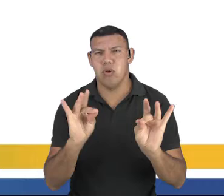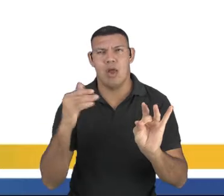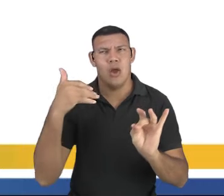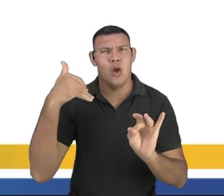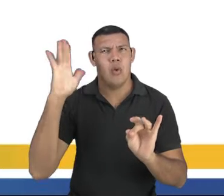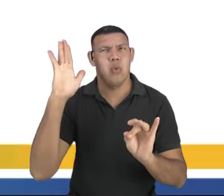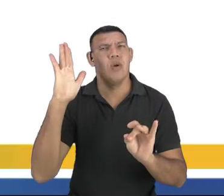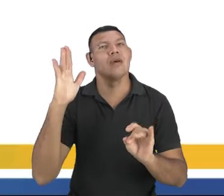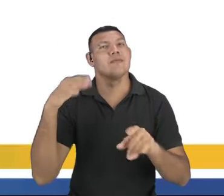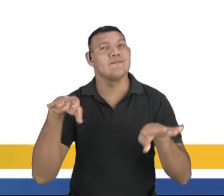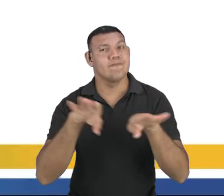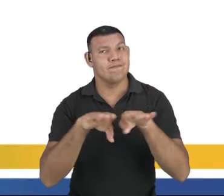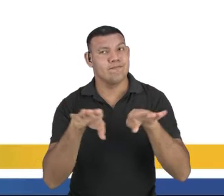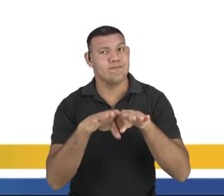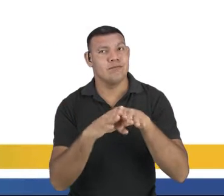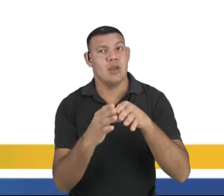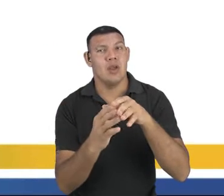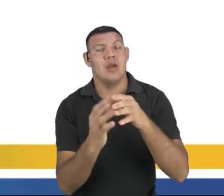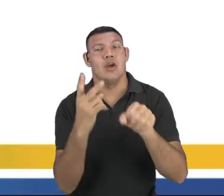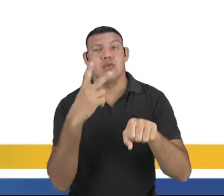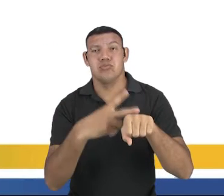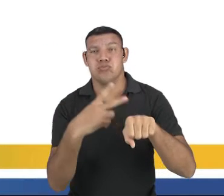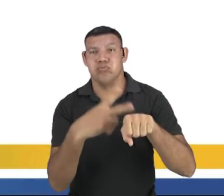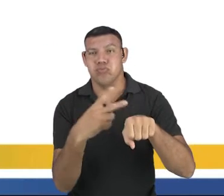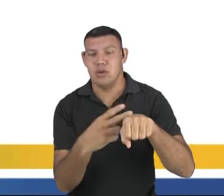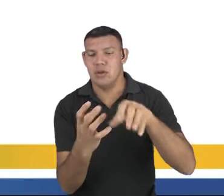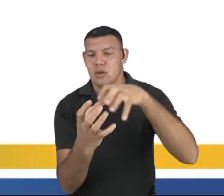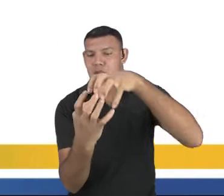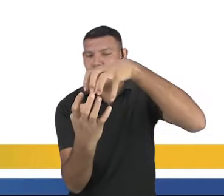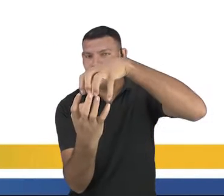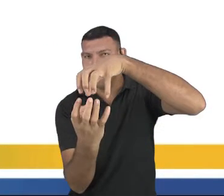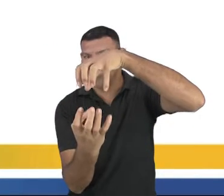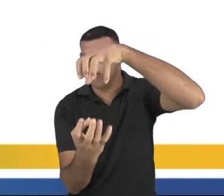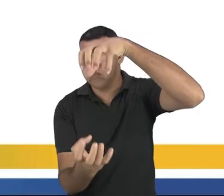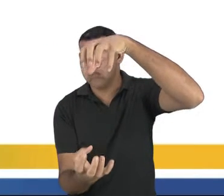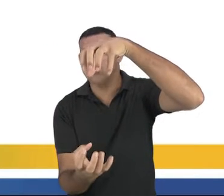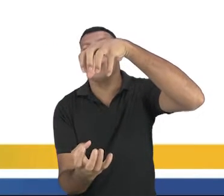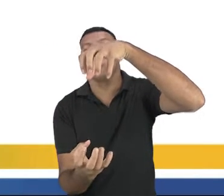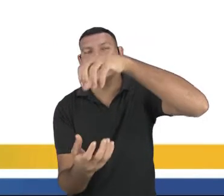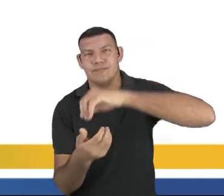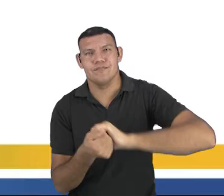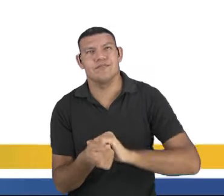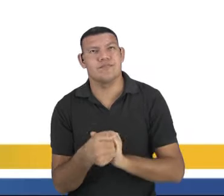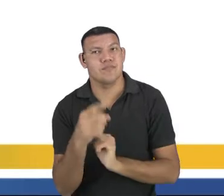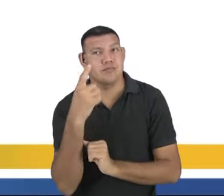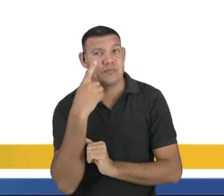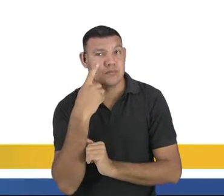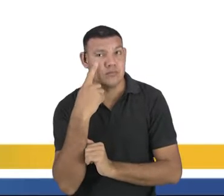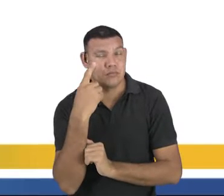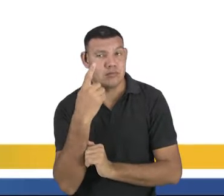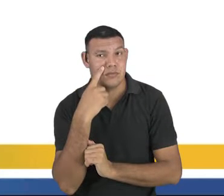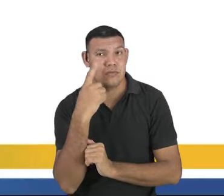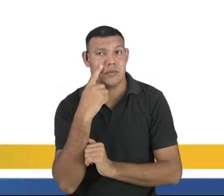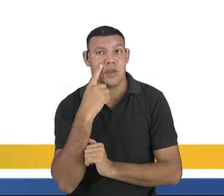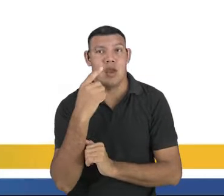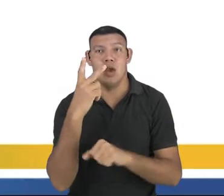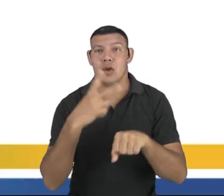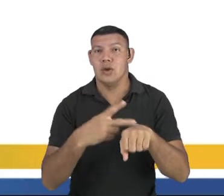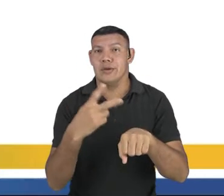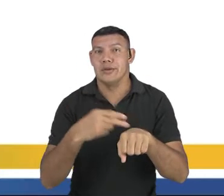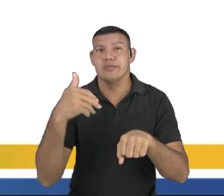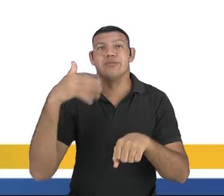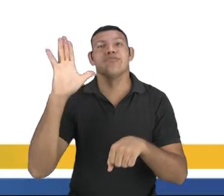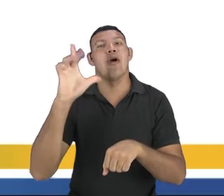essa outra dilatação aqui, que seria do vidro. E aí, nesse espaço aqui, como o vidro vai aumentar, então